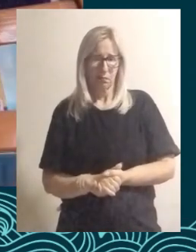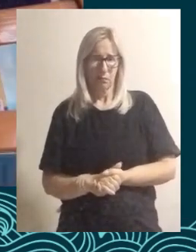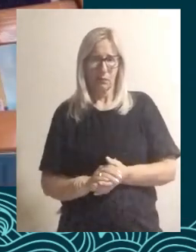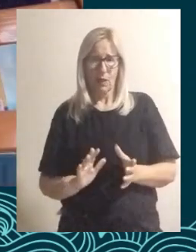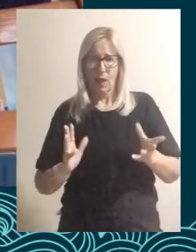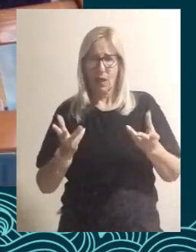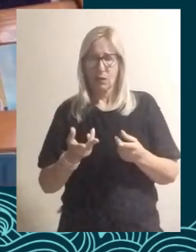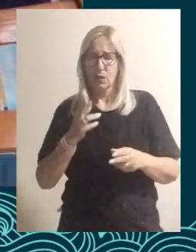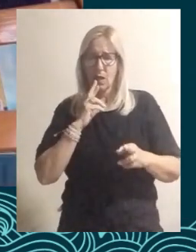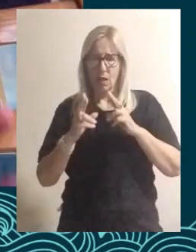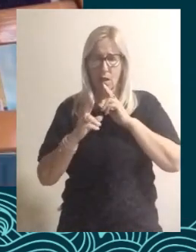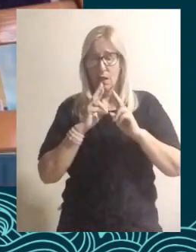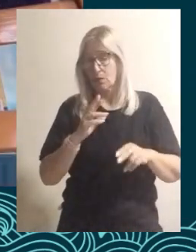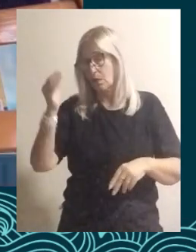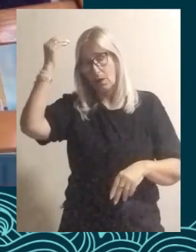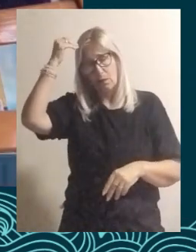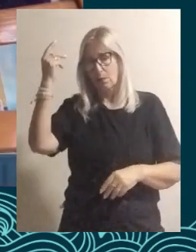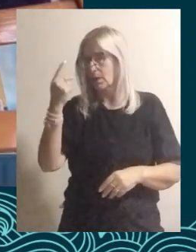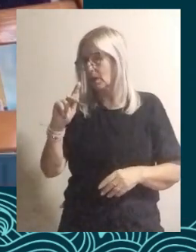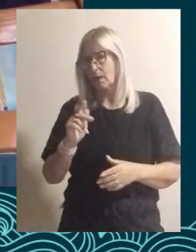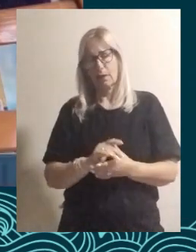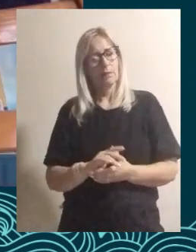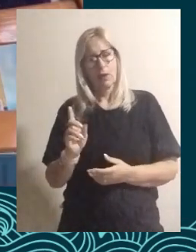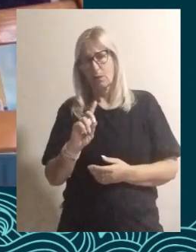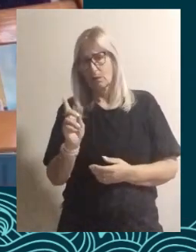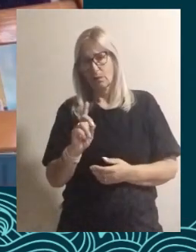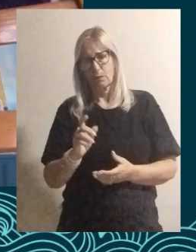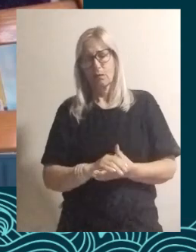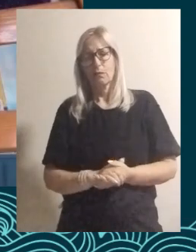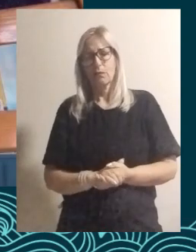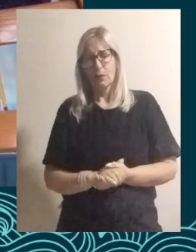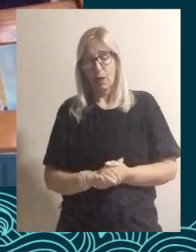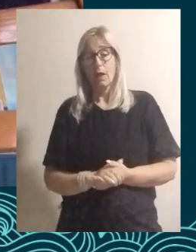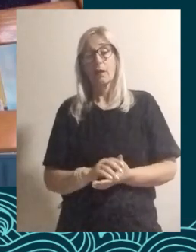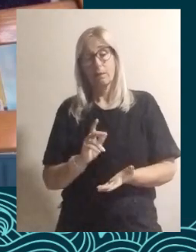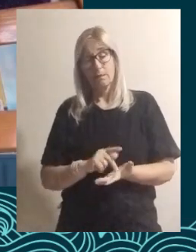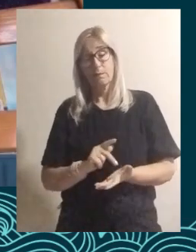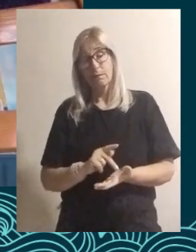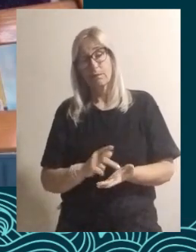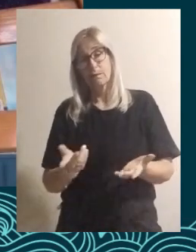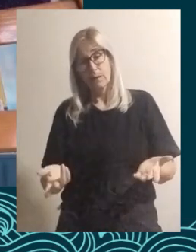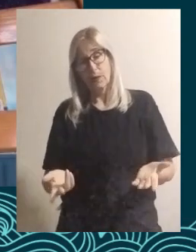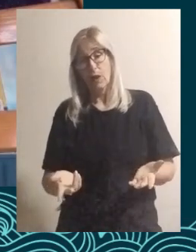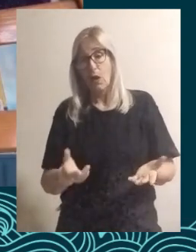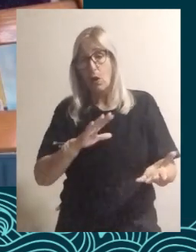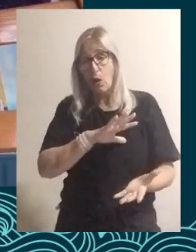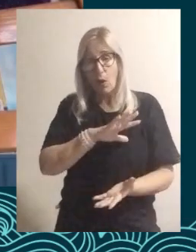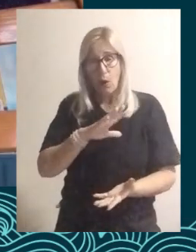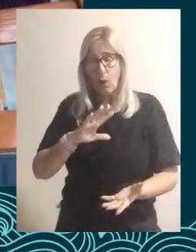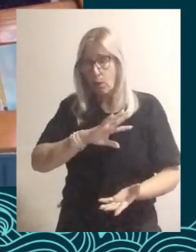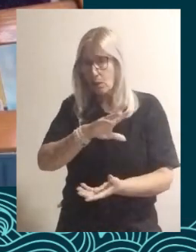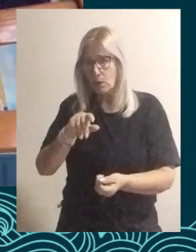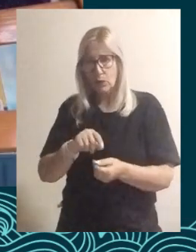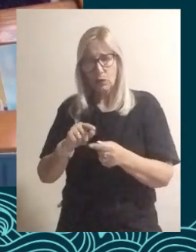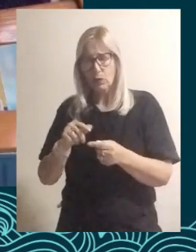pacote completo. Ela realmente, tudo que ela reclamar, não é culpa dela. Tudo que ela reclamar é com razão.